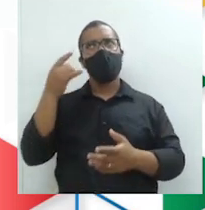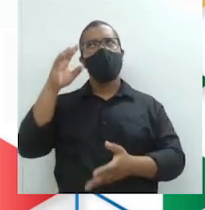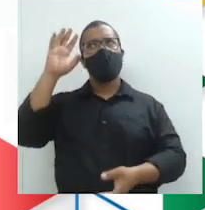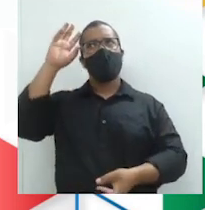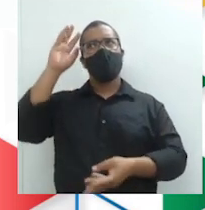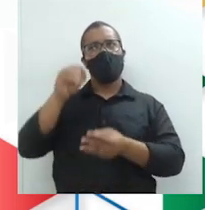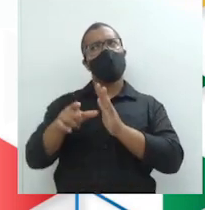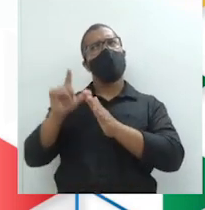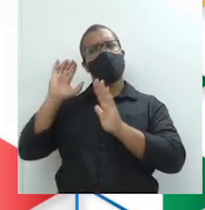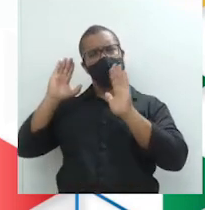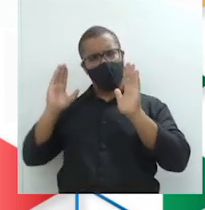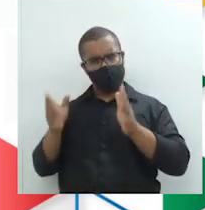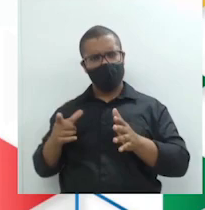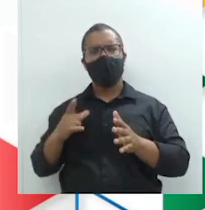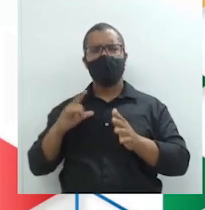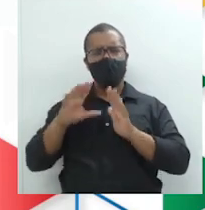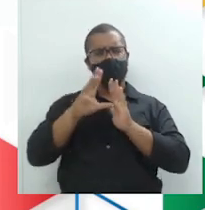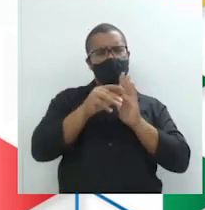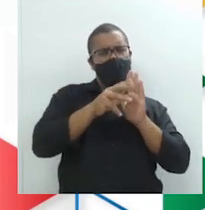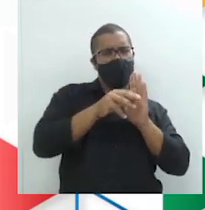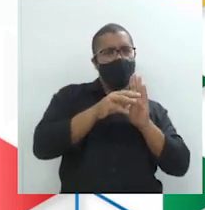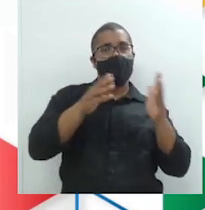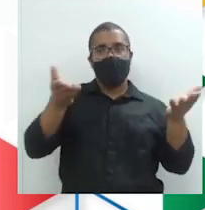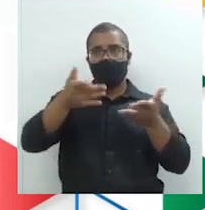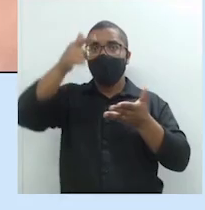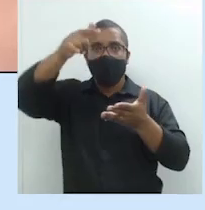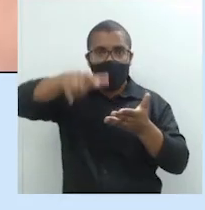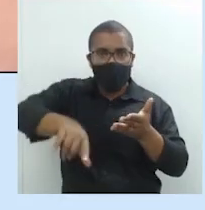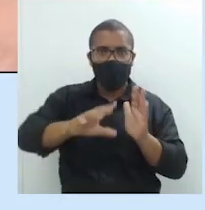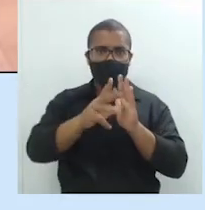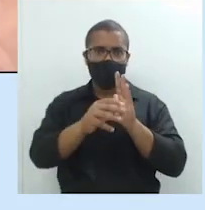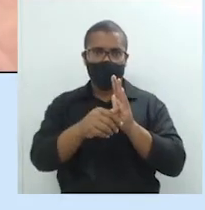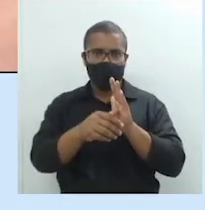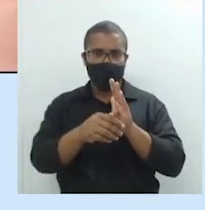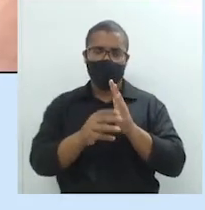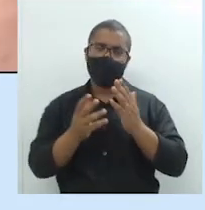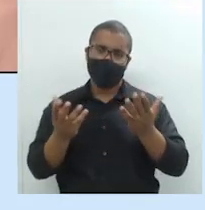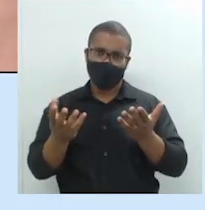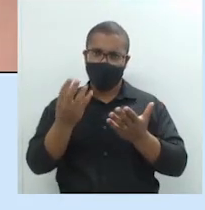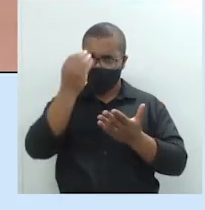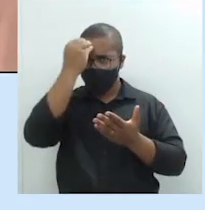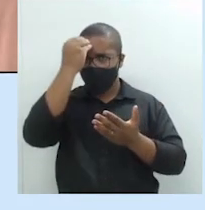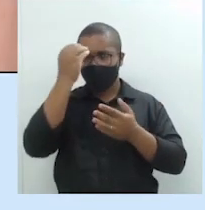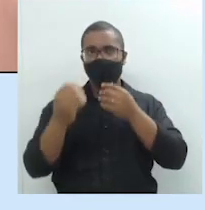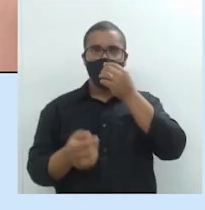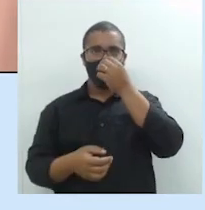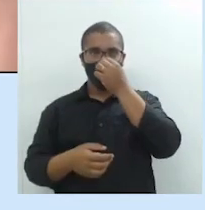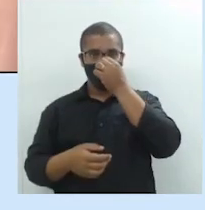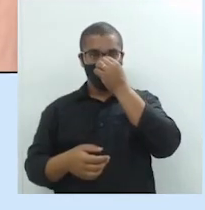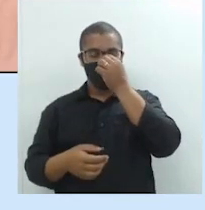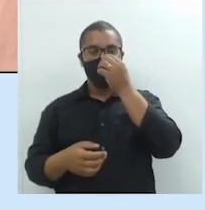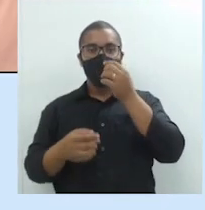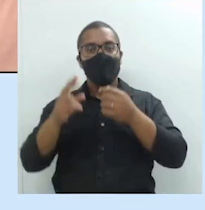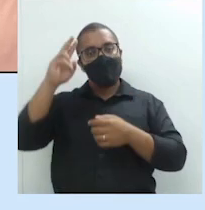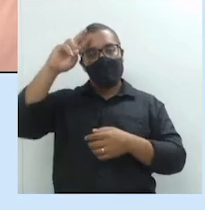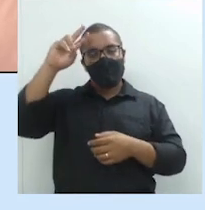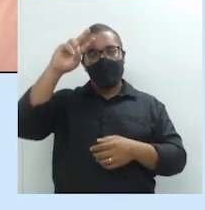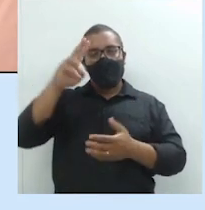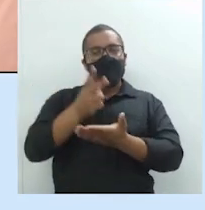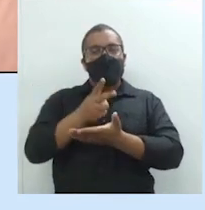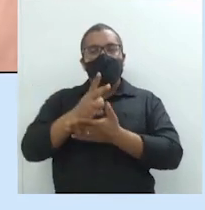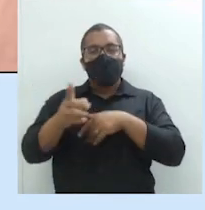que anteriormente ela já fora furtada. Então, grave bem isso aqui. Lembrando sempre aquilo que eu